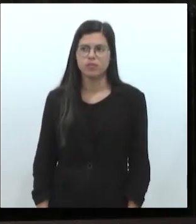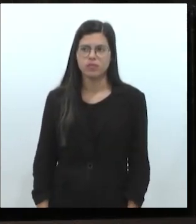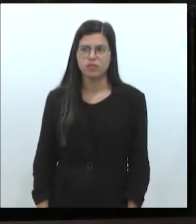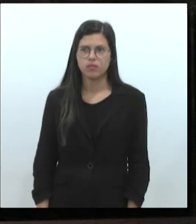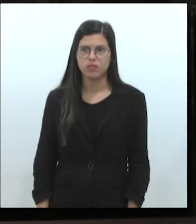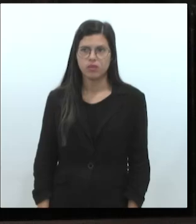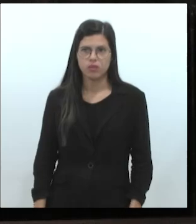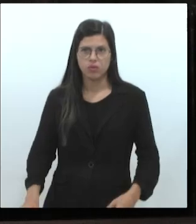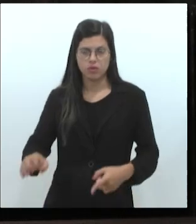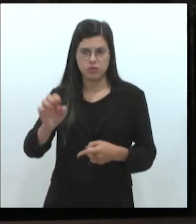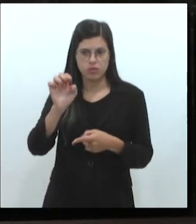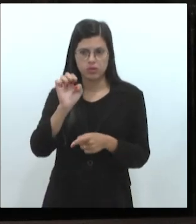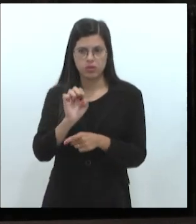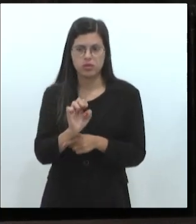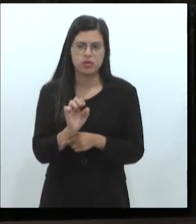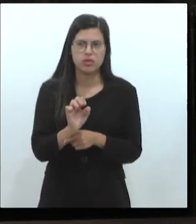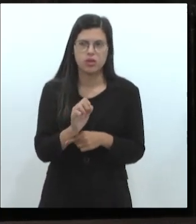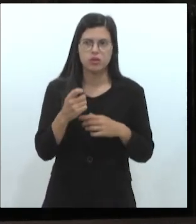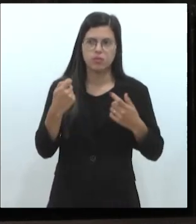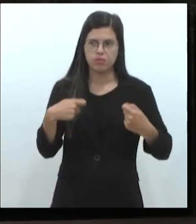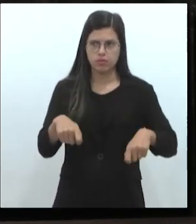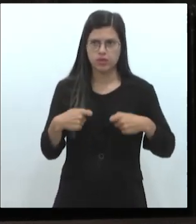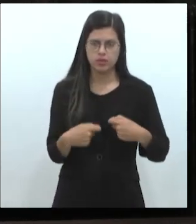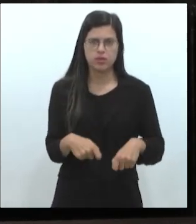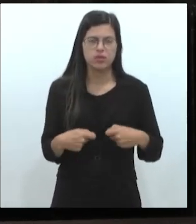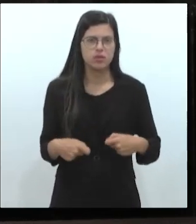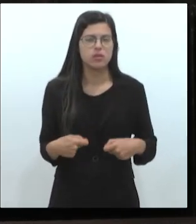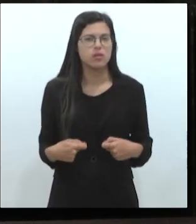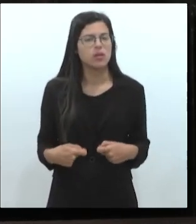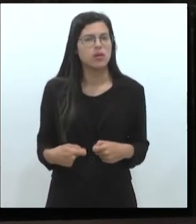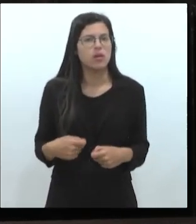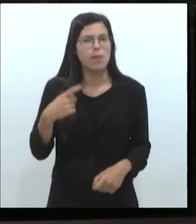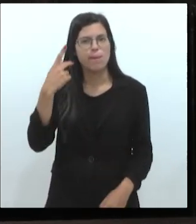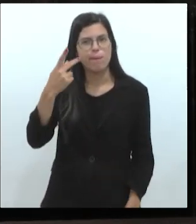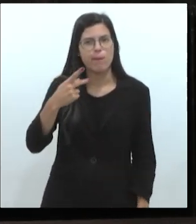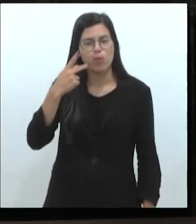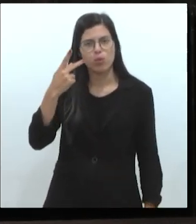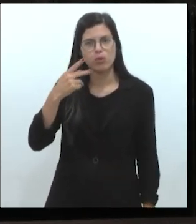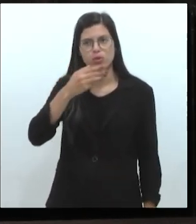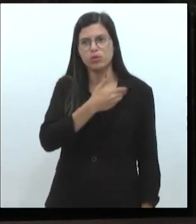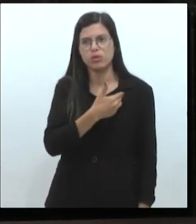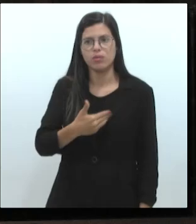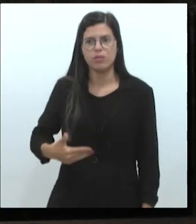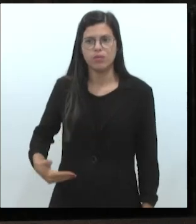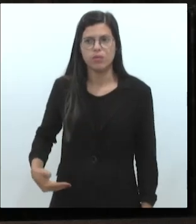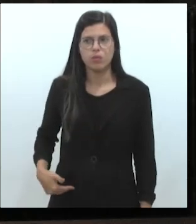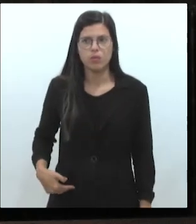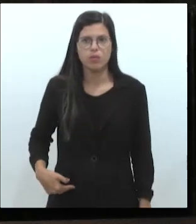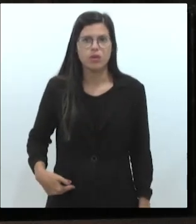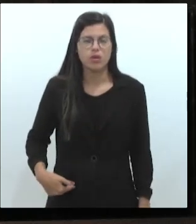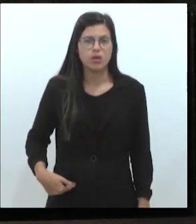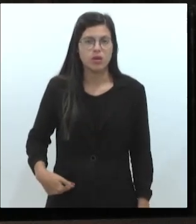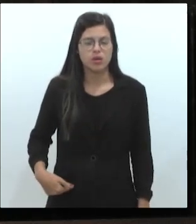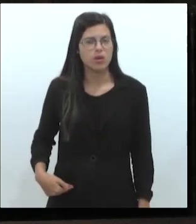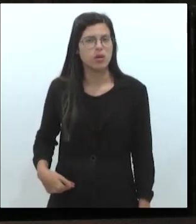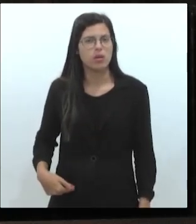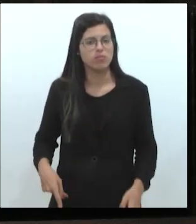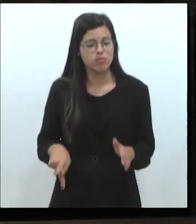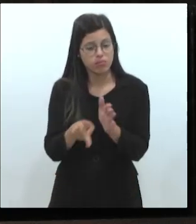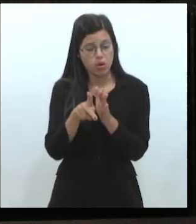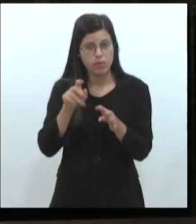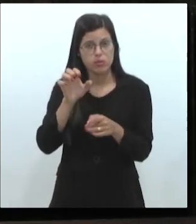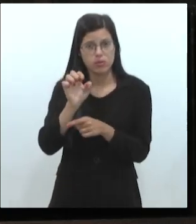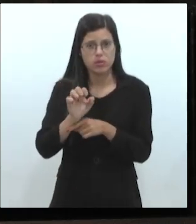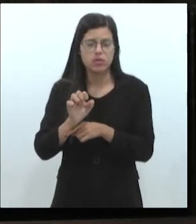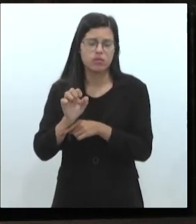o Estado precisa de políticas públicas de Estado. Por isso